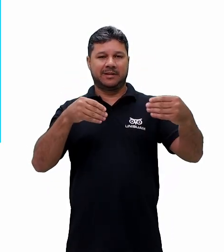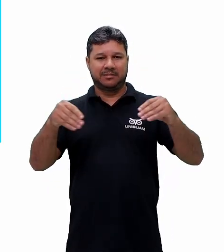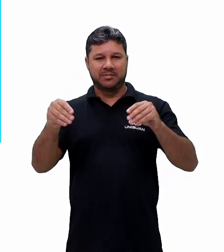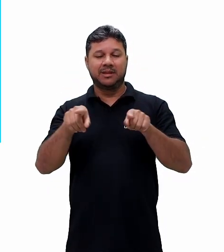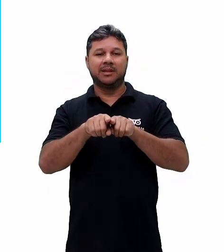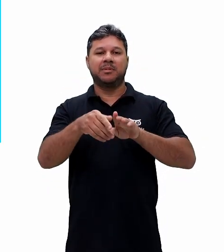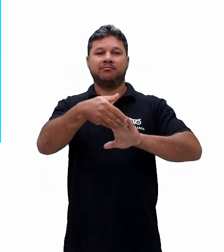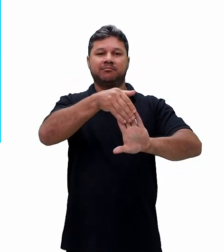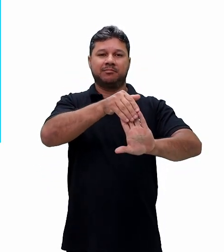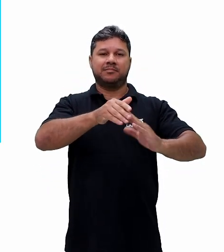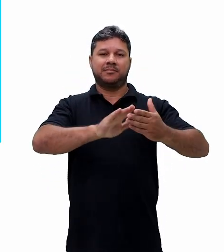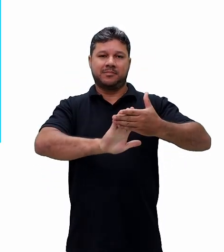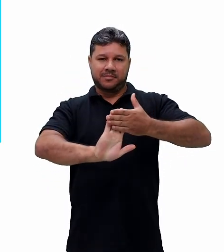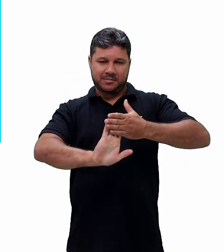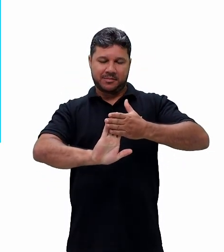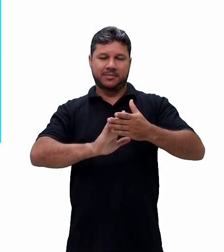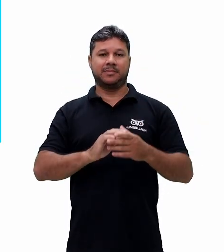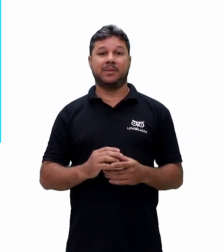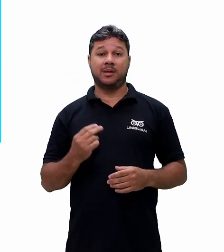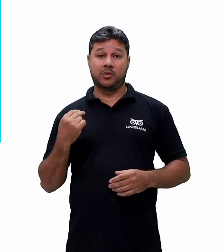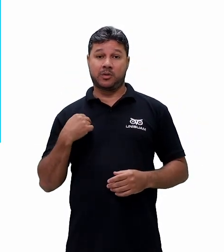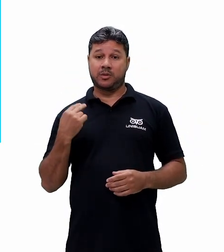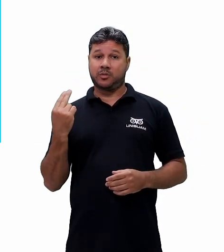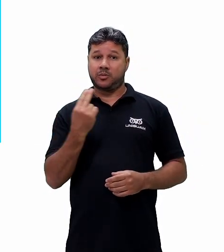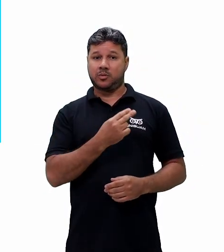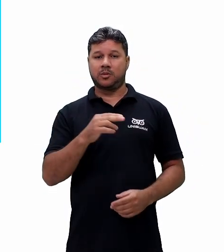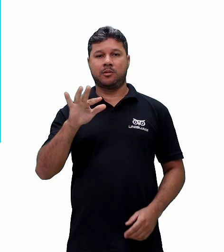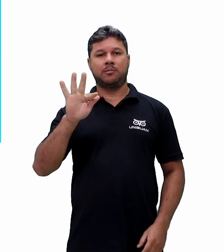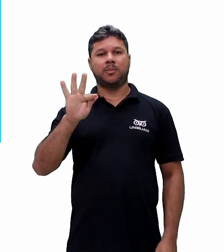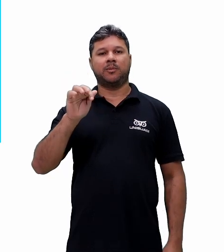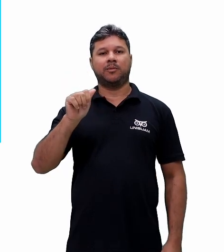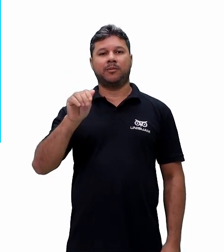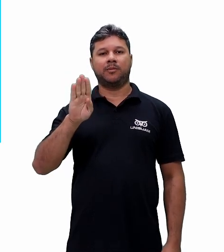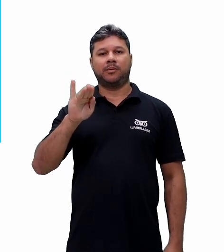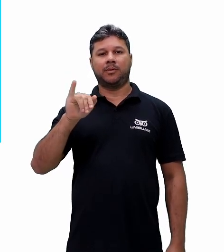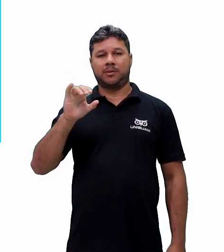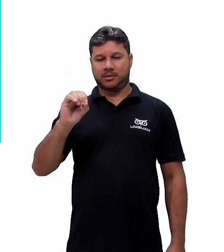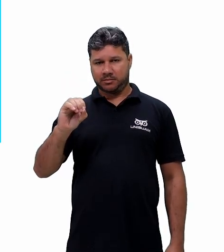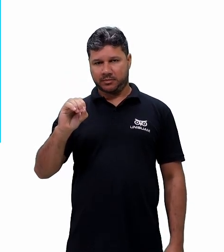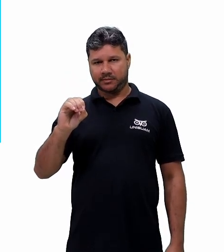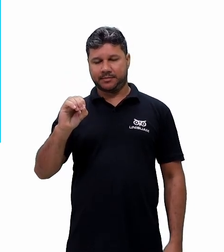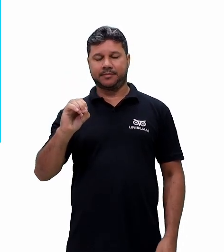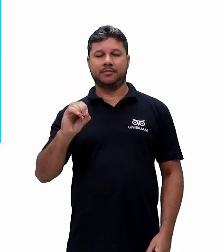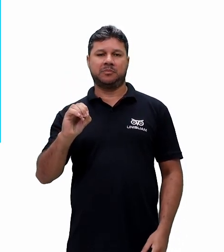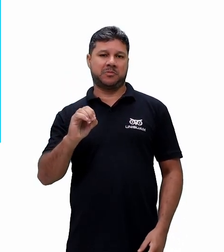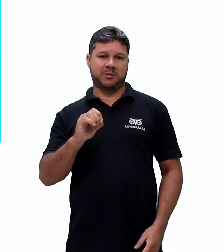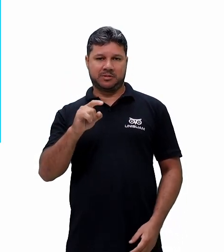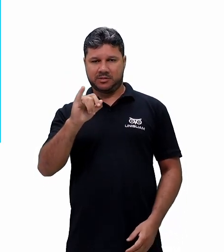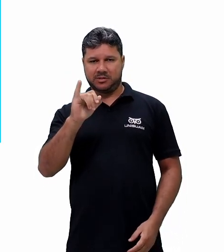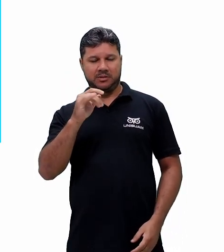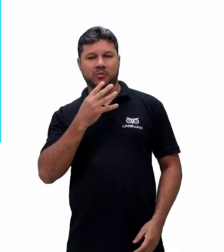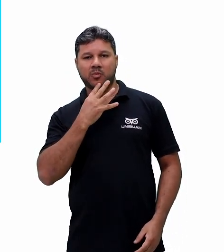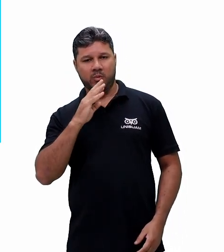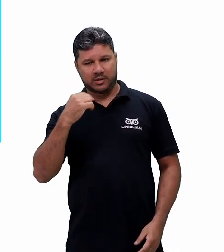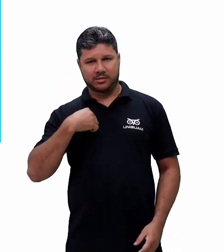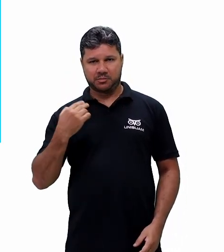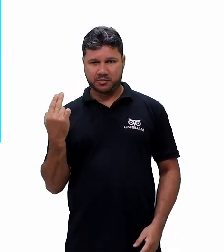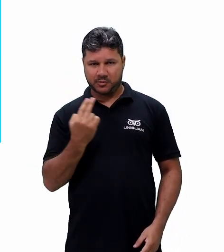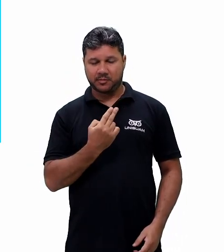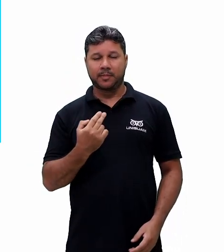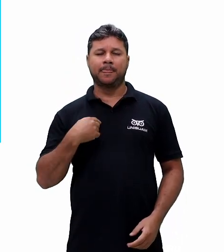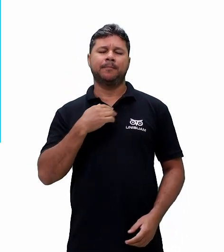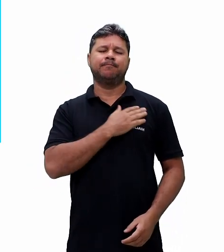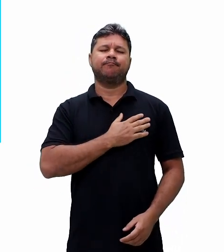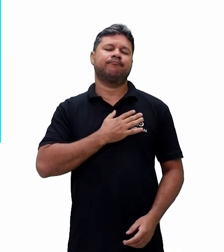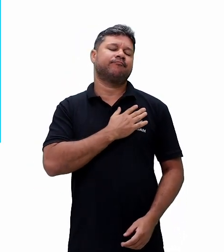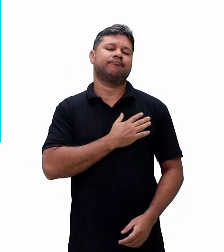e alongamento. O meu nome é Fábio Freitas, para quem ainda não me conhece. É sempre um